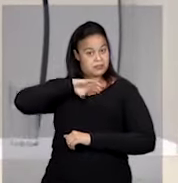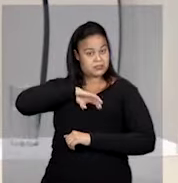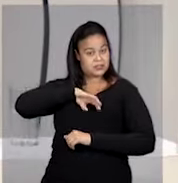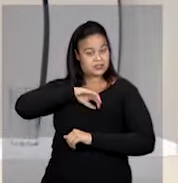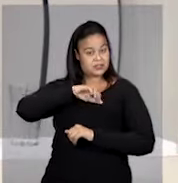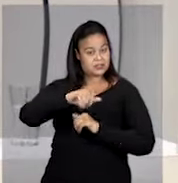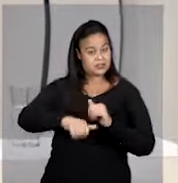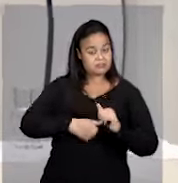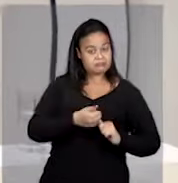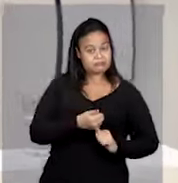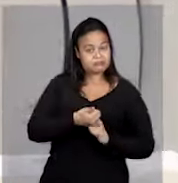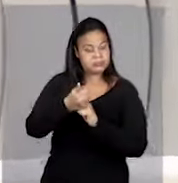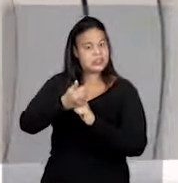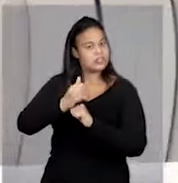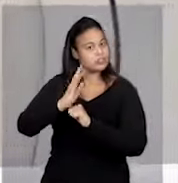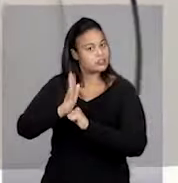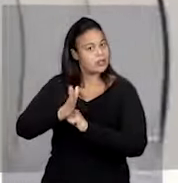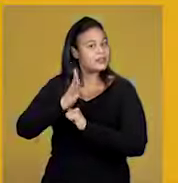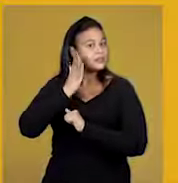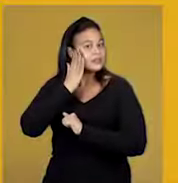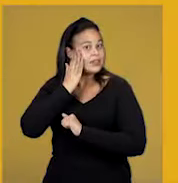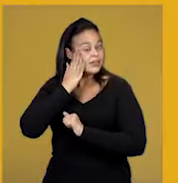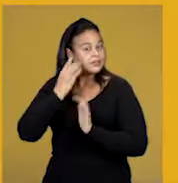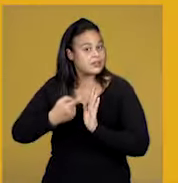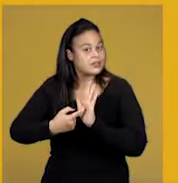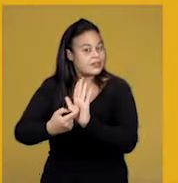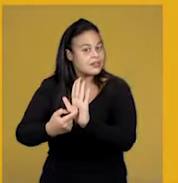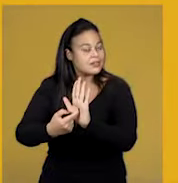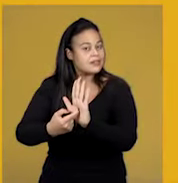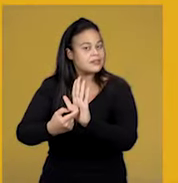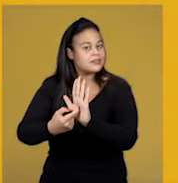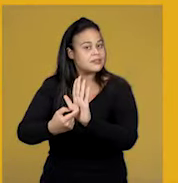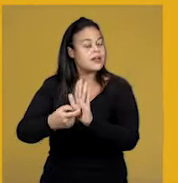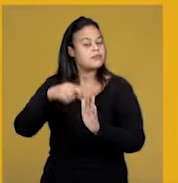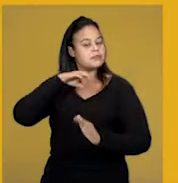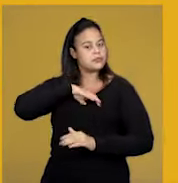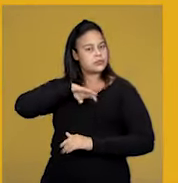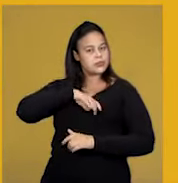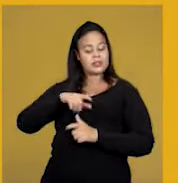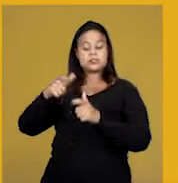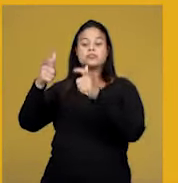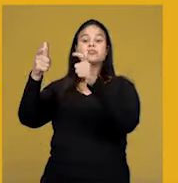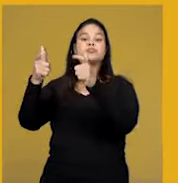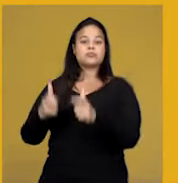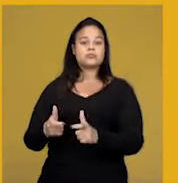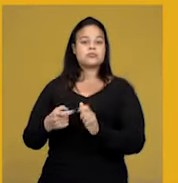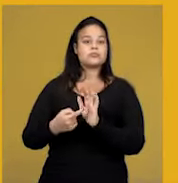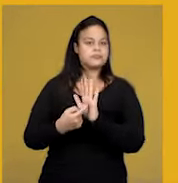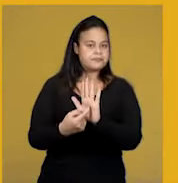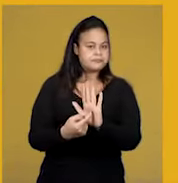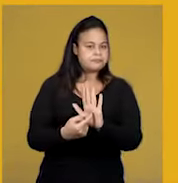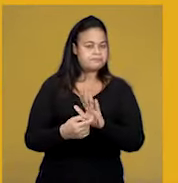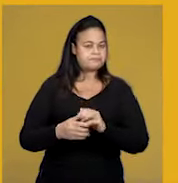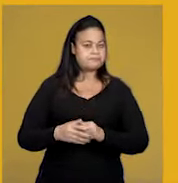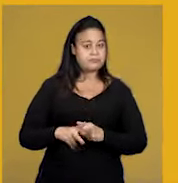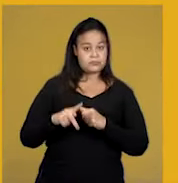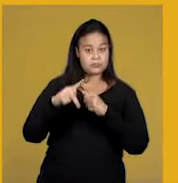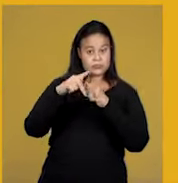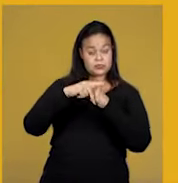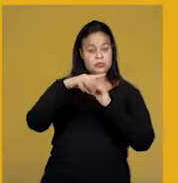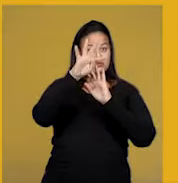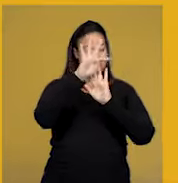foi referido. Então aqui nós vamos ver que o pronome é algo que o texto